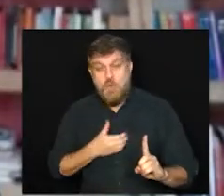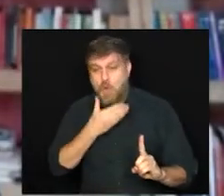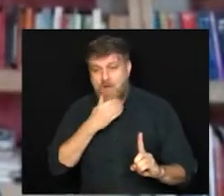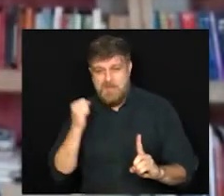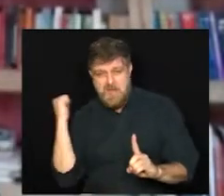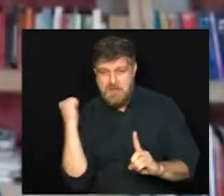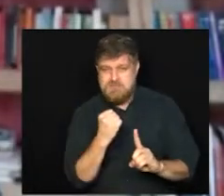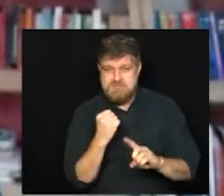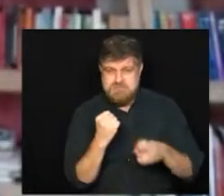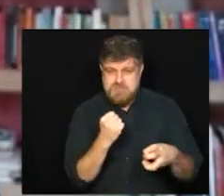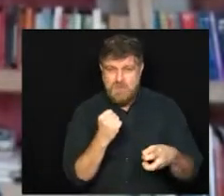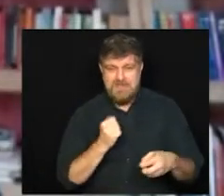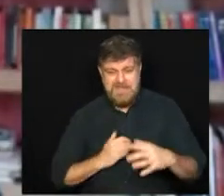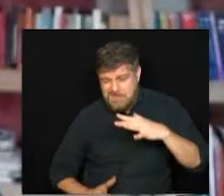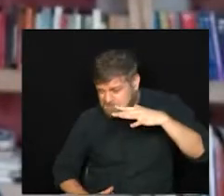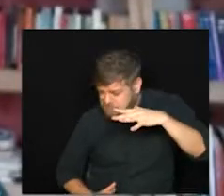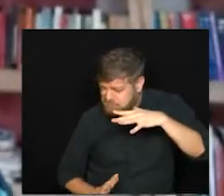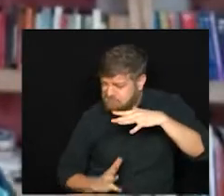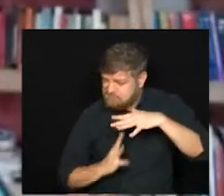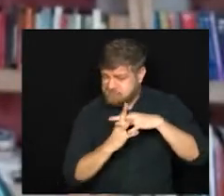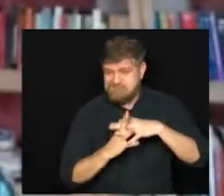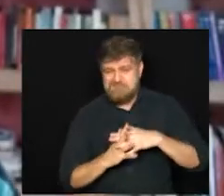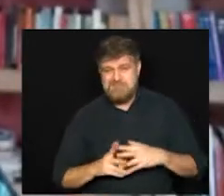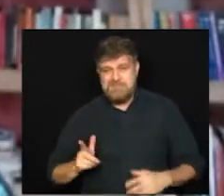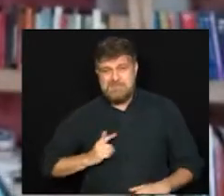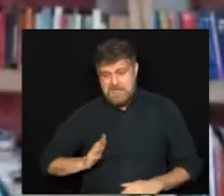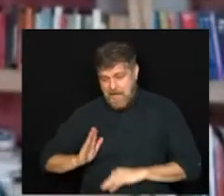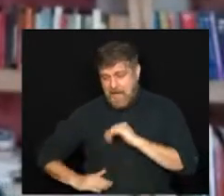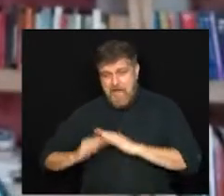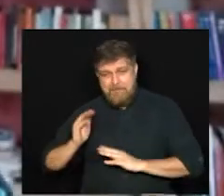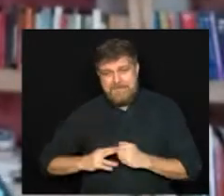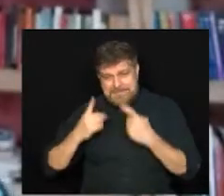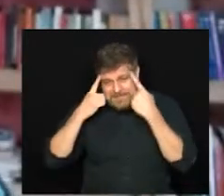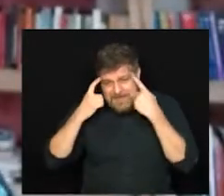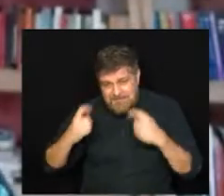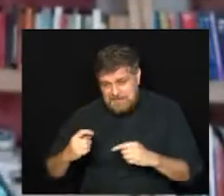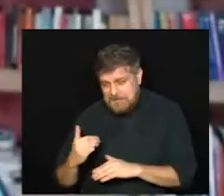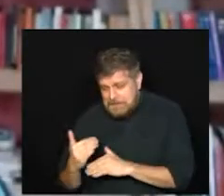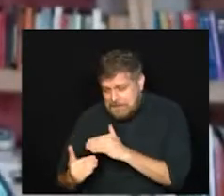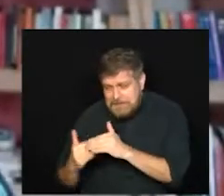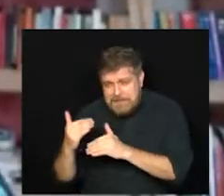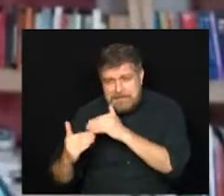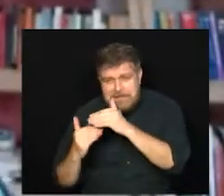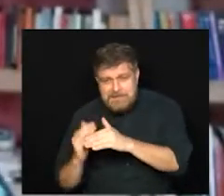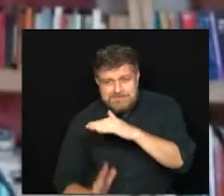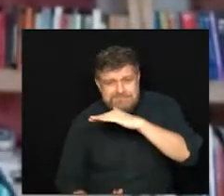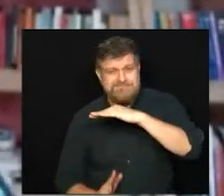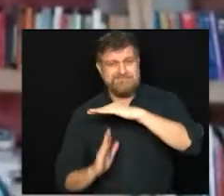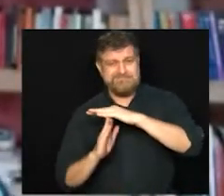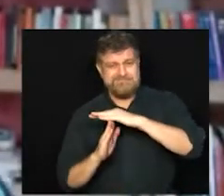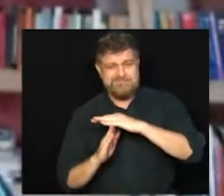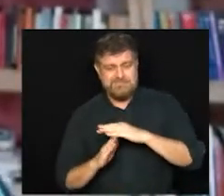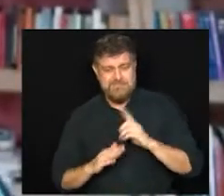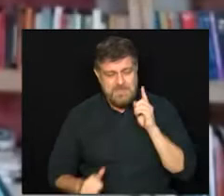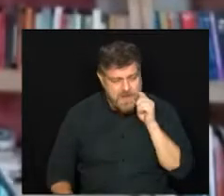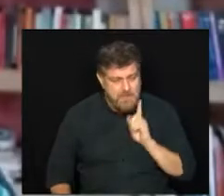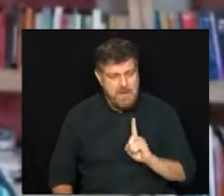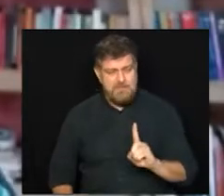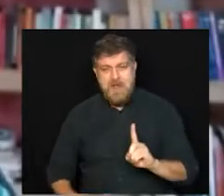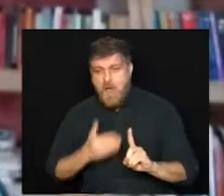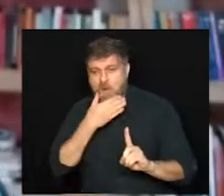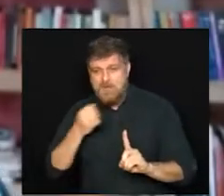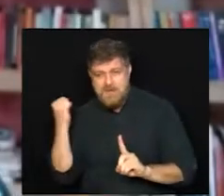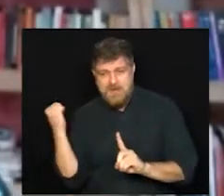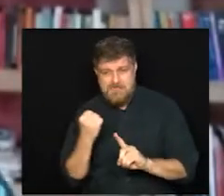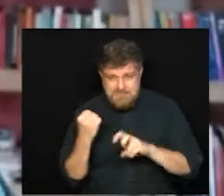o último evento assim de uma cadeia de violência, de um ciclo de violência que poderia